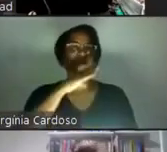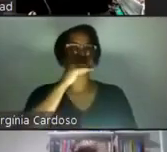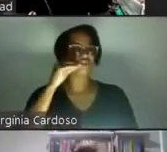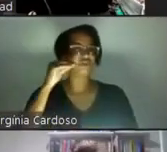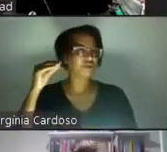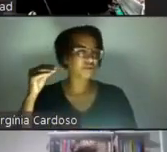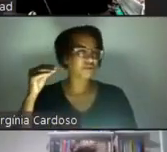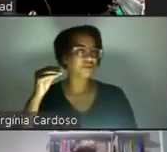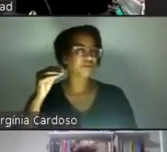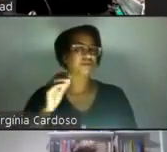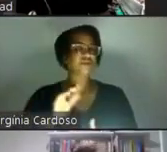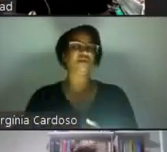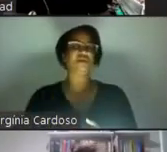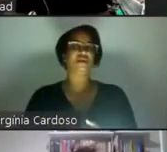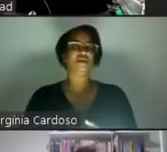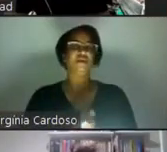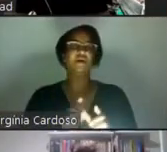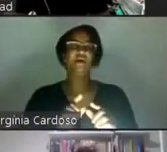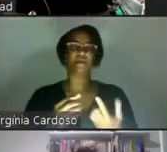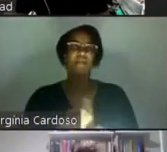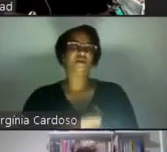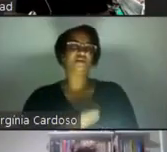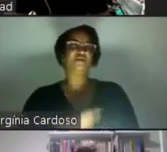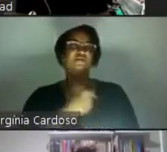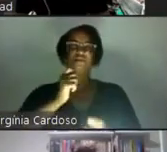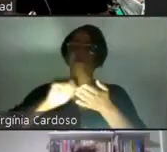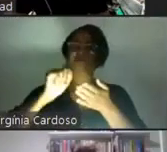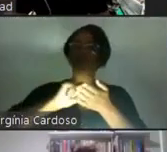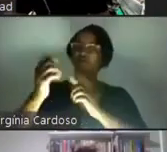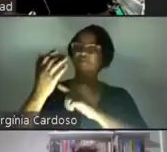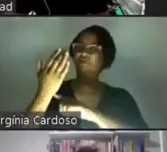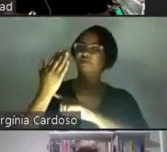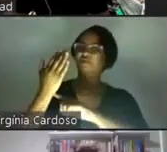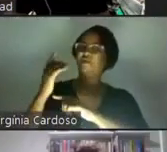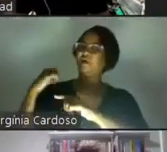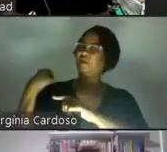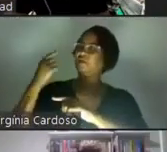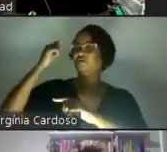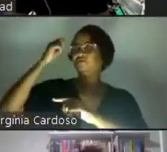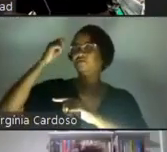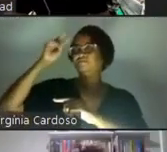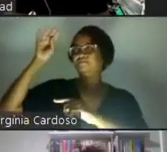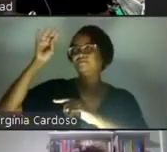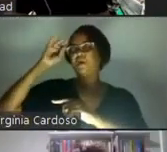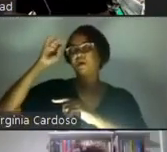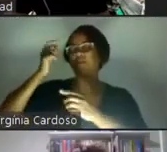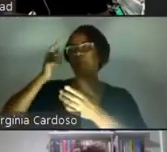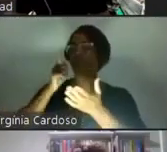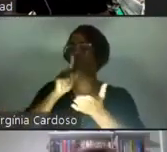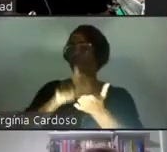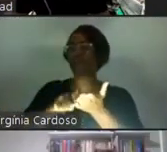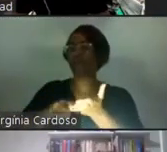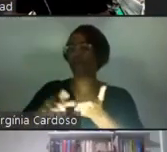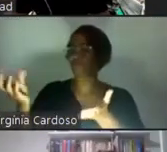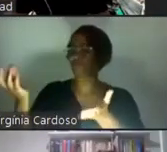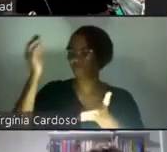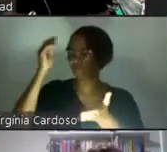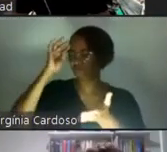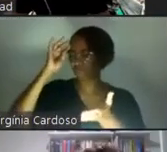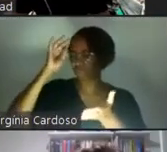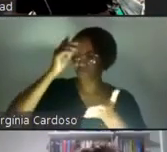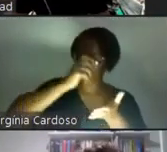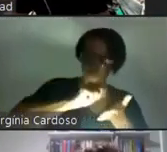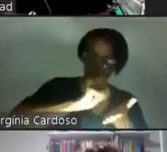aprendendo um pouco. A vida é quem vai escrevendo para a gente só passa por papel. E aí, uma vez, me perguntaram porque eu acredito tanto